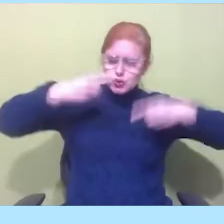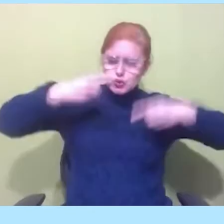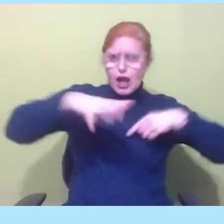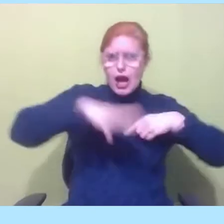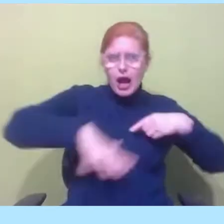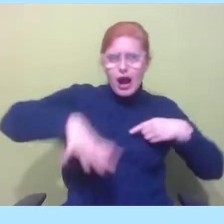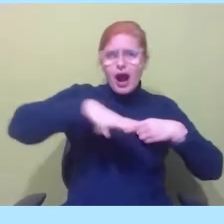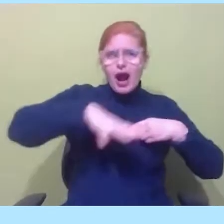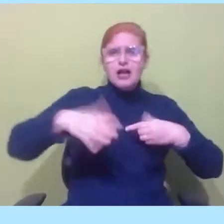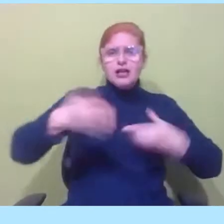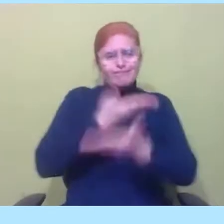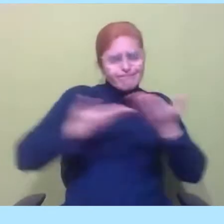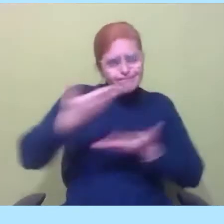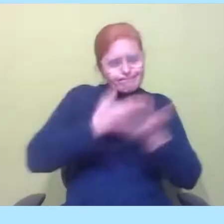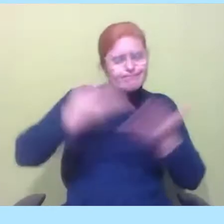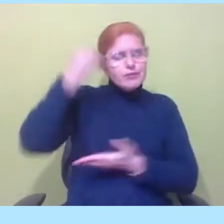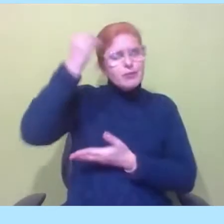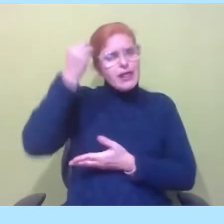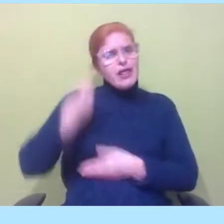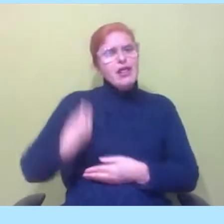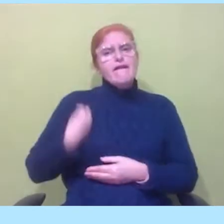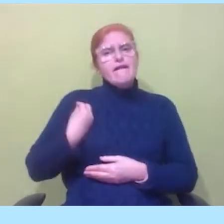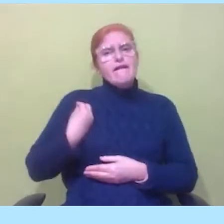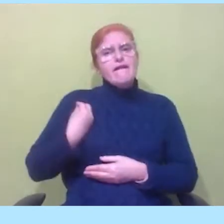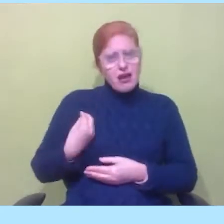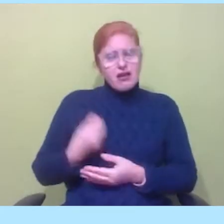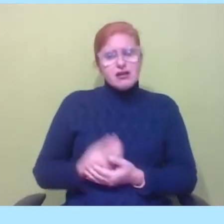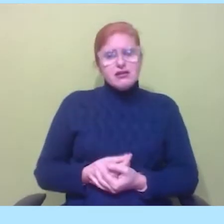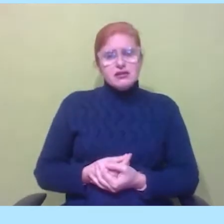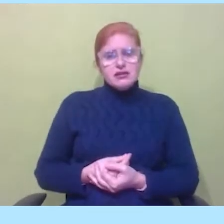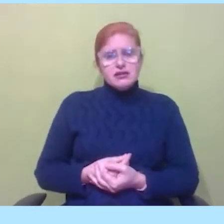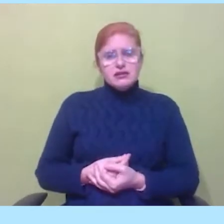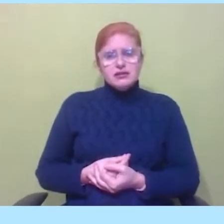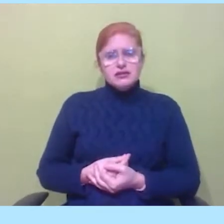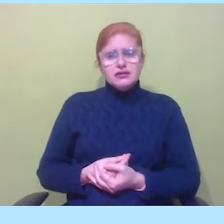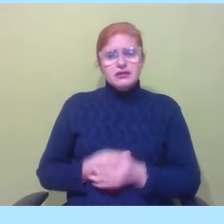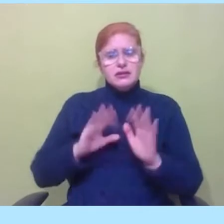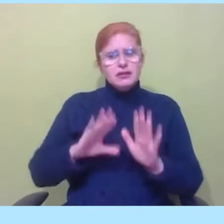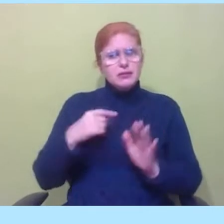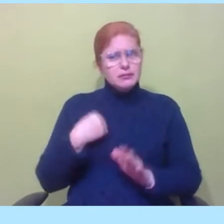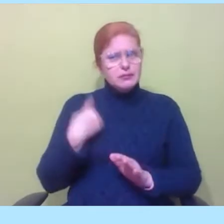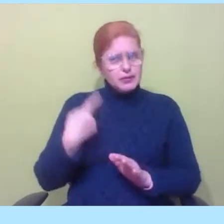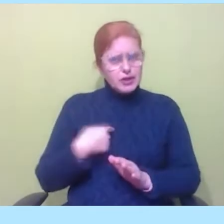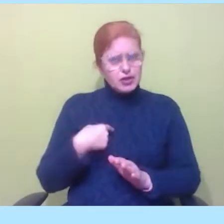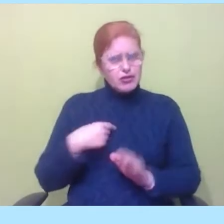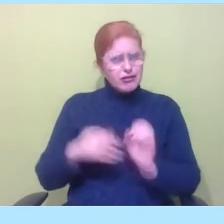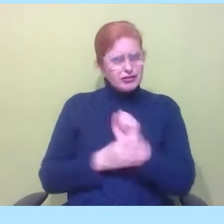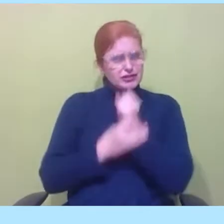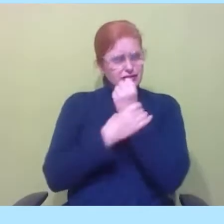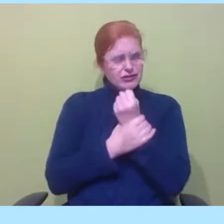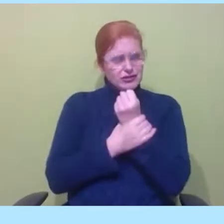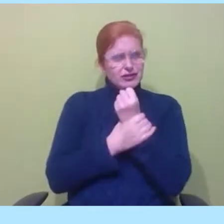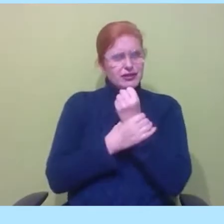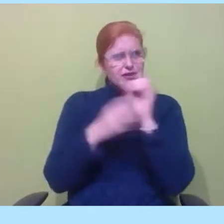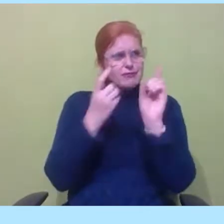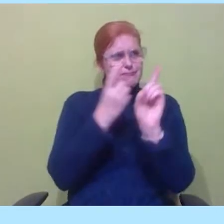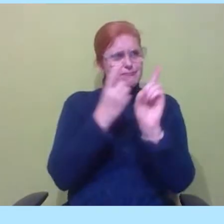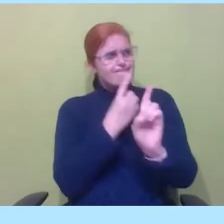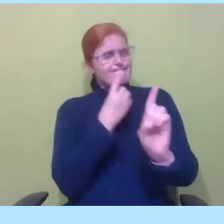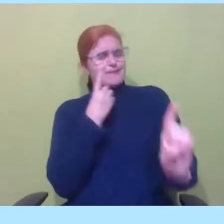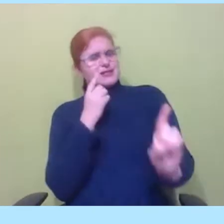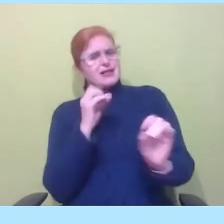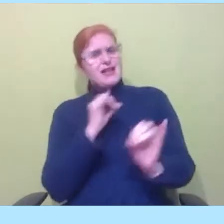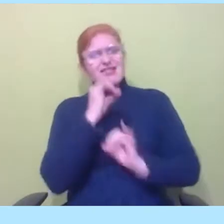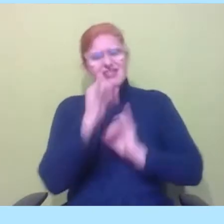de vivência. Poxa, mas para a gente ficar seguro, a gente vai se afastar da internet de uma vez?